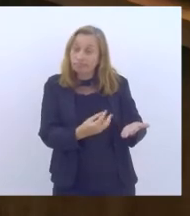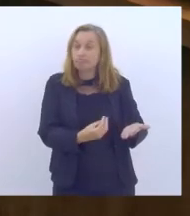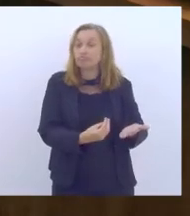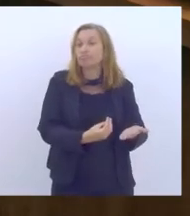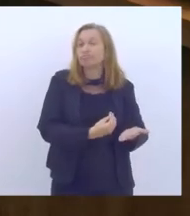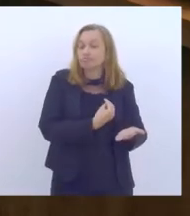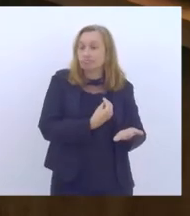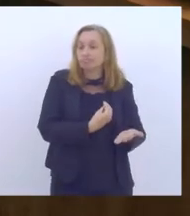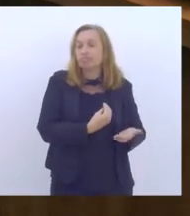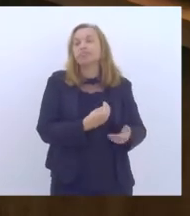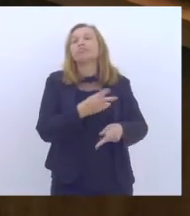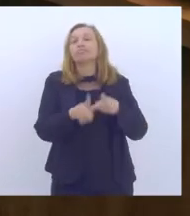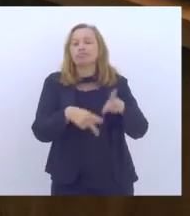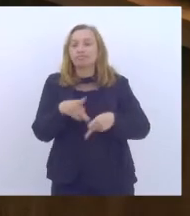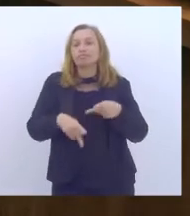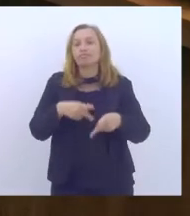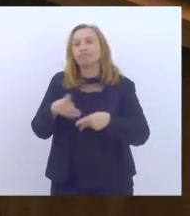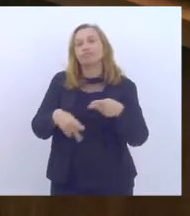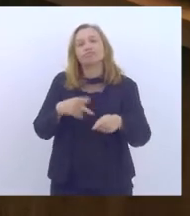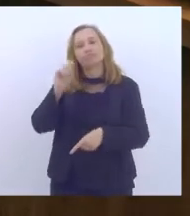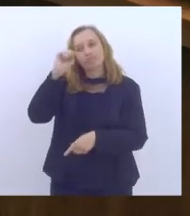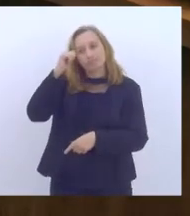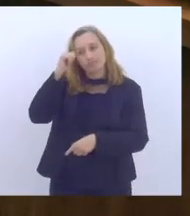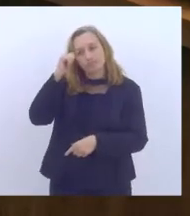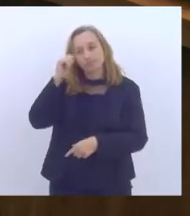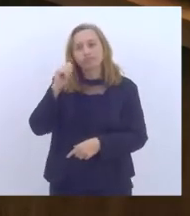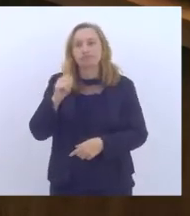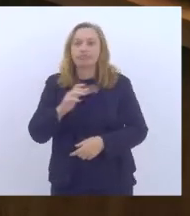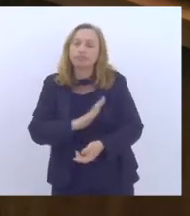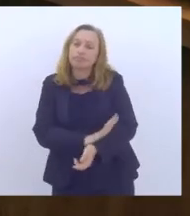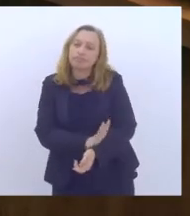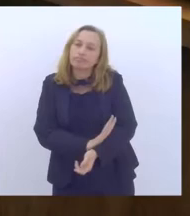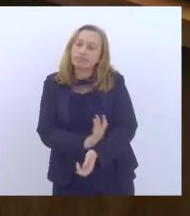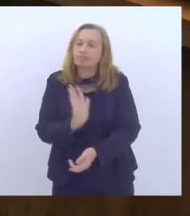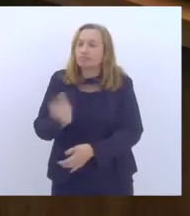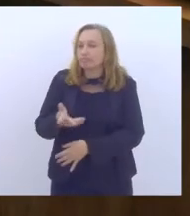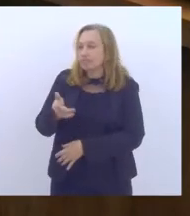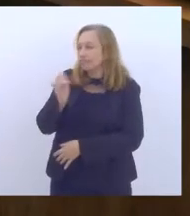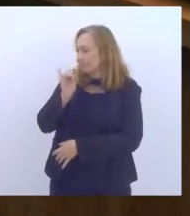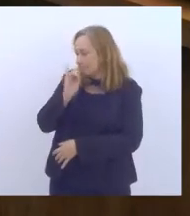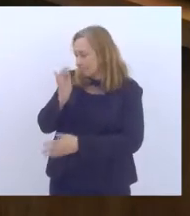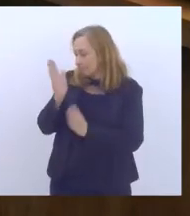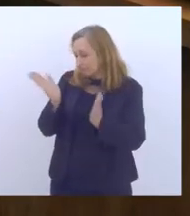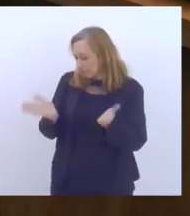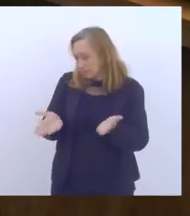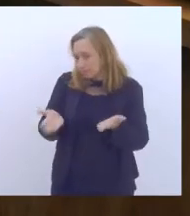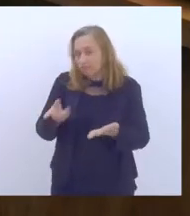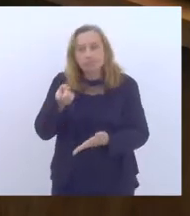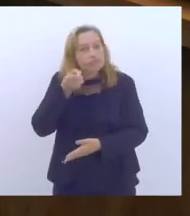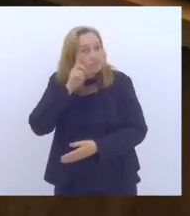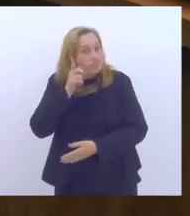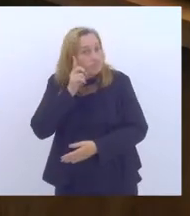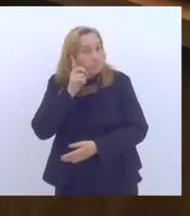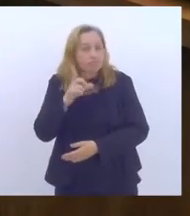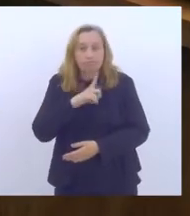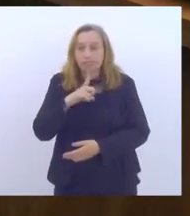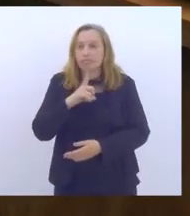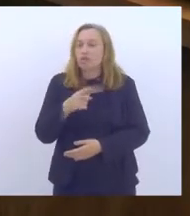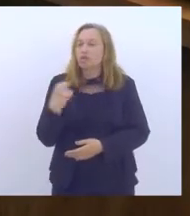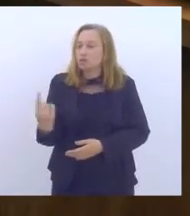existência da população negra caso já sismo Como já relatados aqui são cotidianos